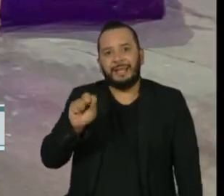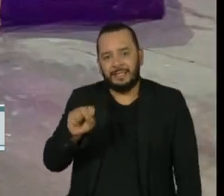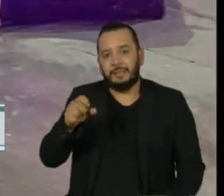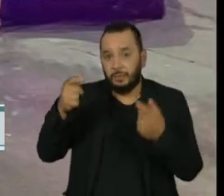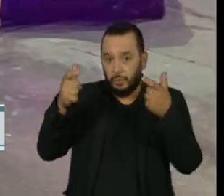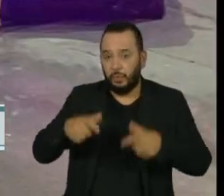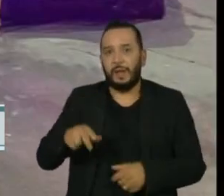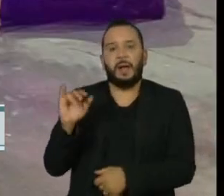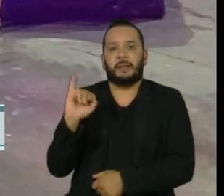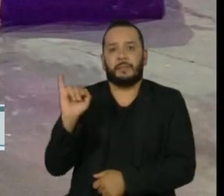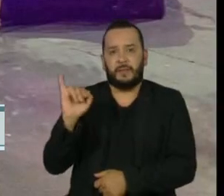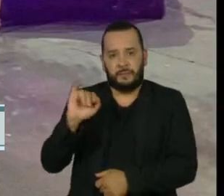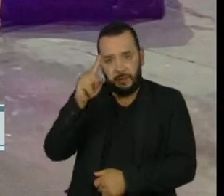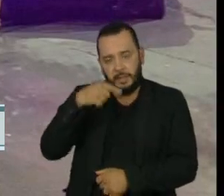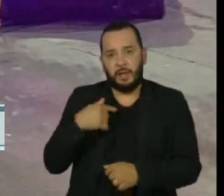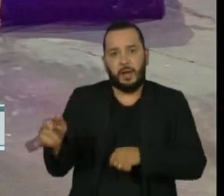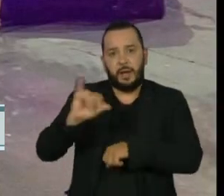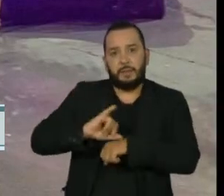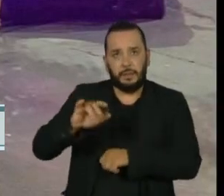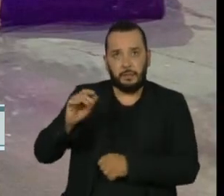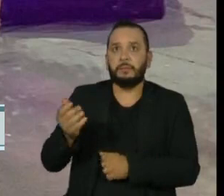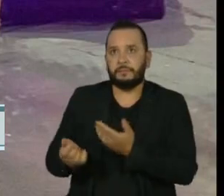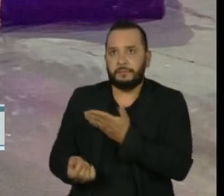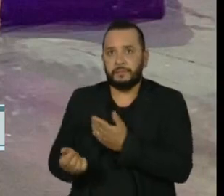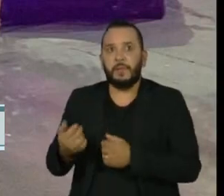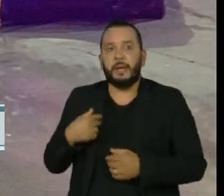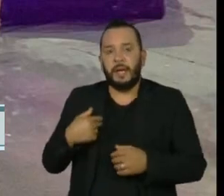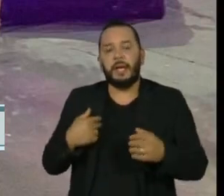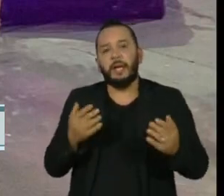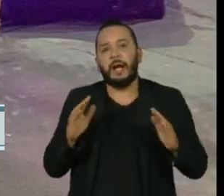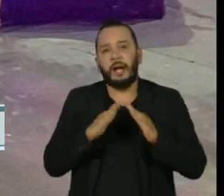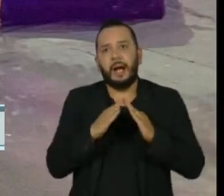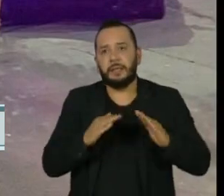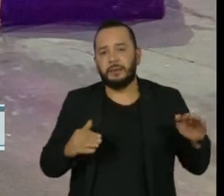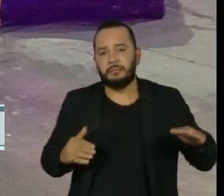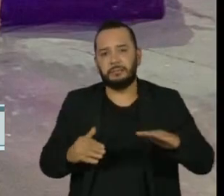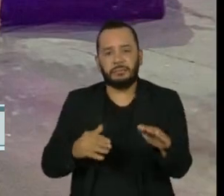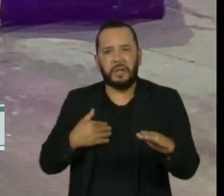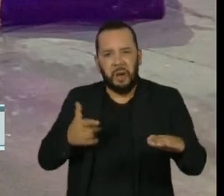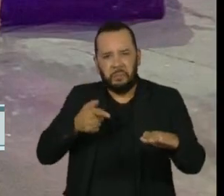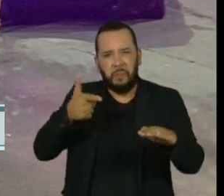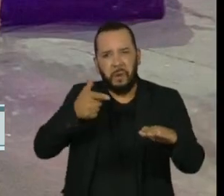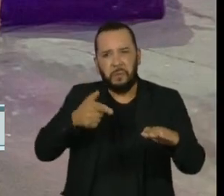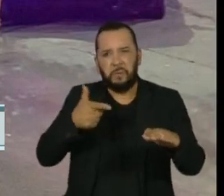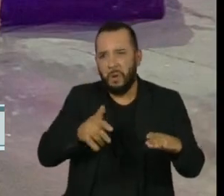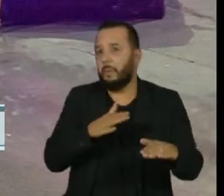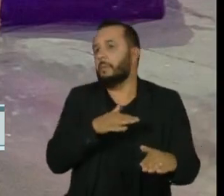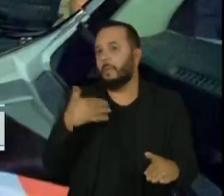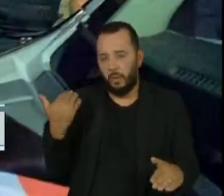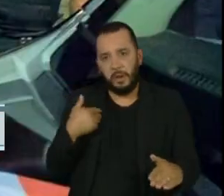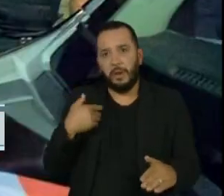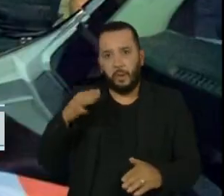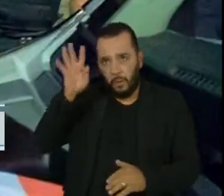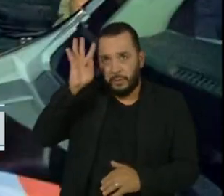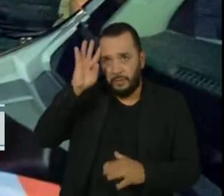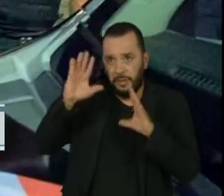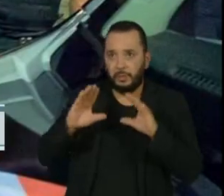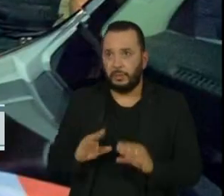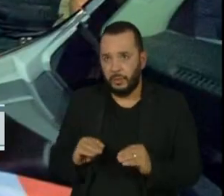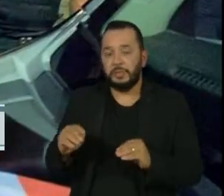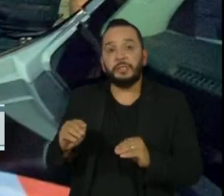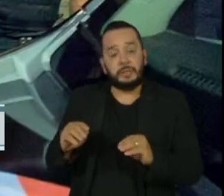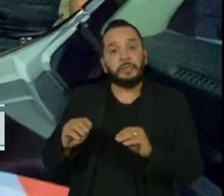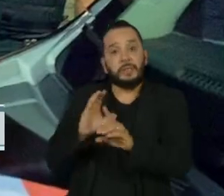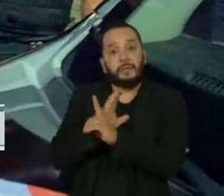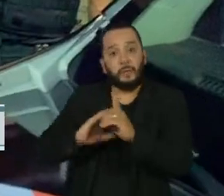o vereador do republicanos foi morto a tiros quando chegava sozinho a casa dele por volta das 10 horas da noite desta quarta-feira depois